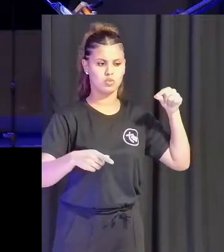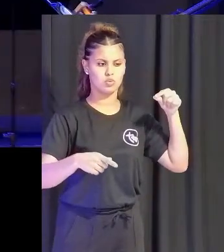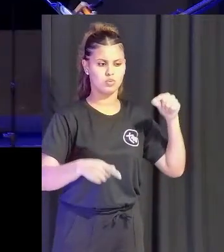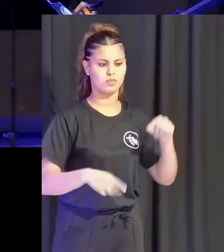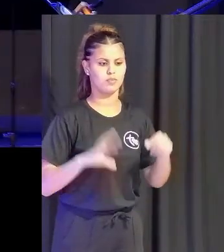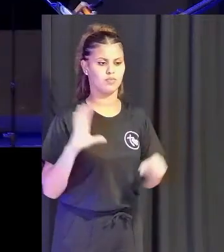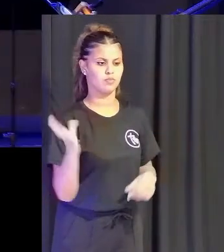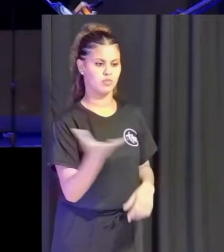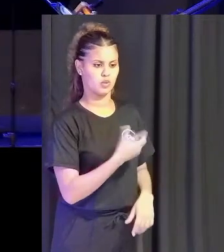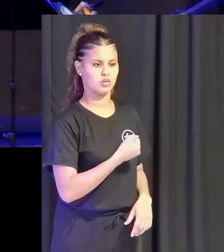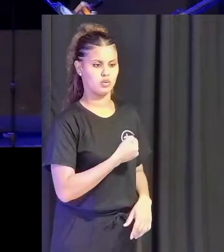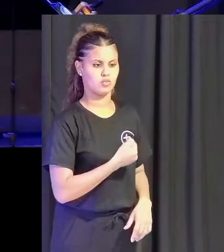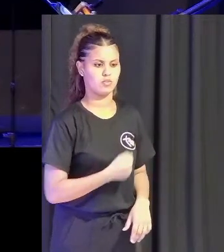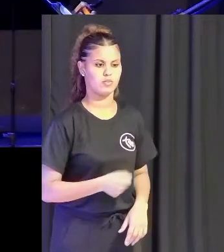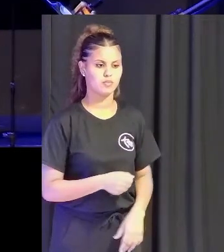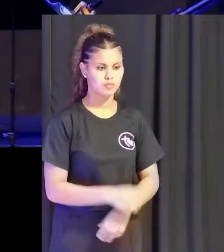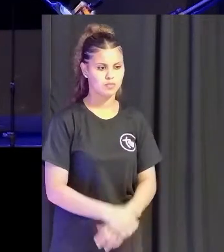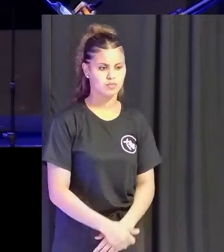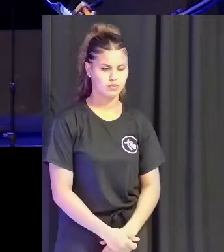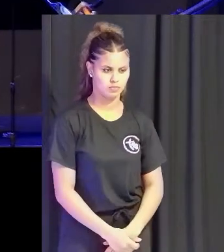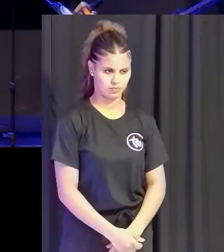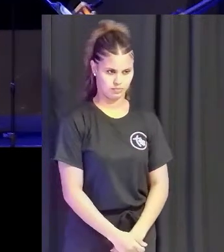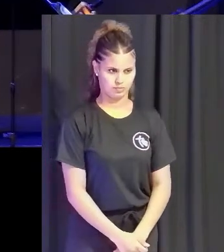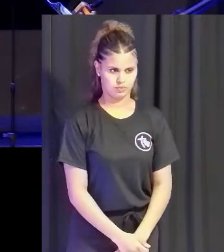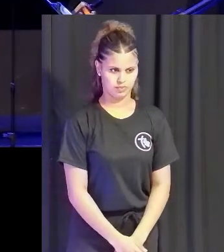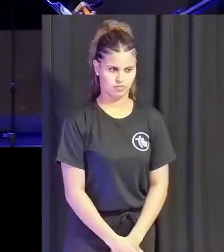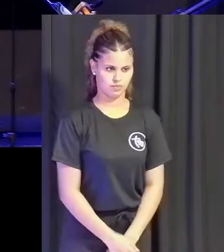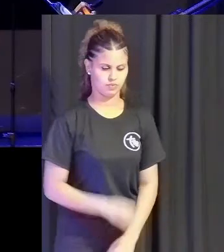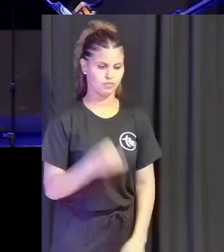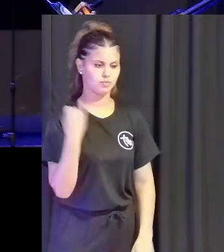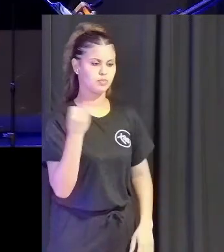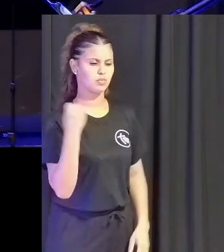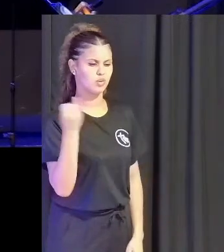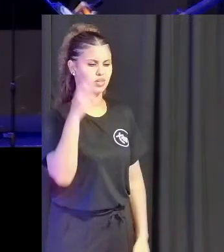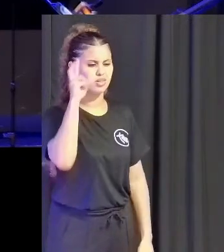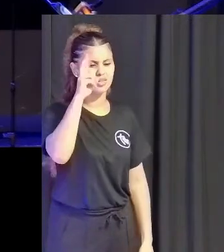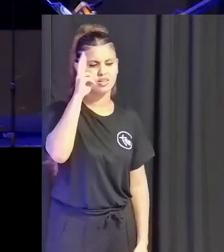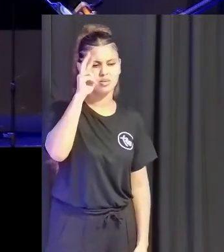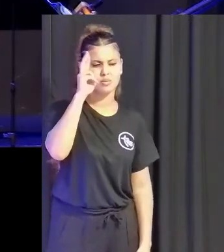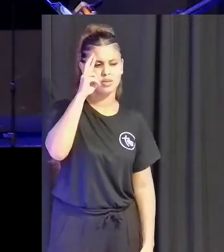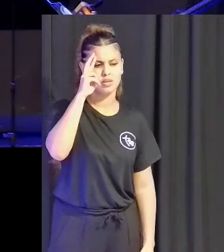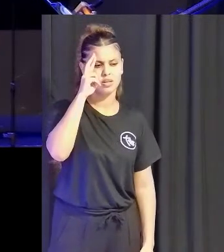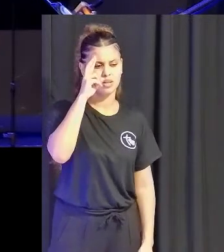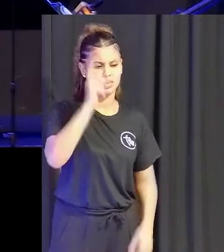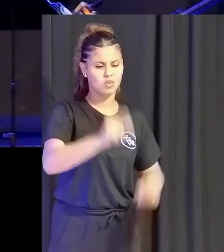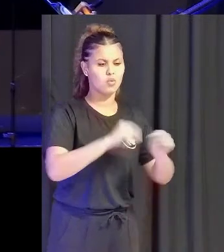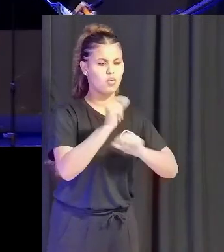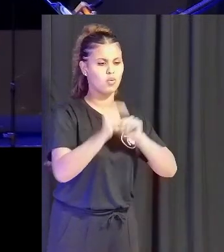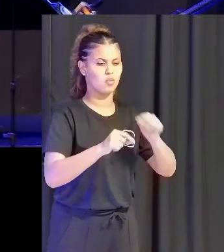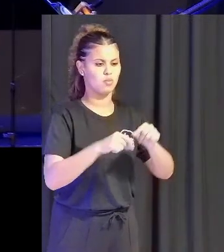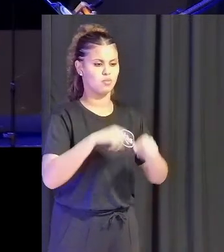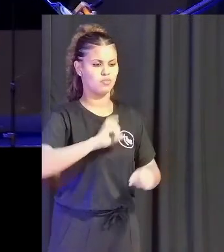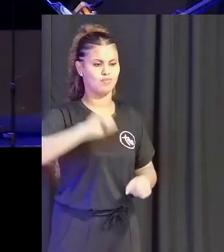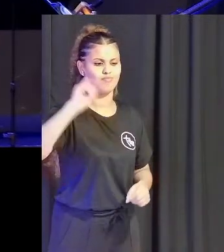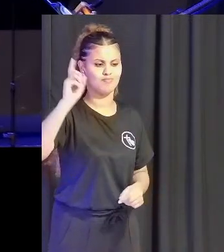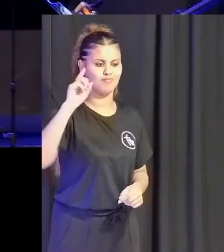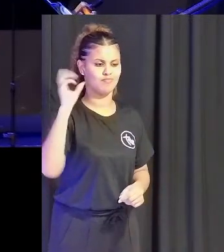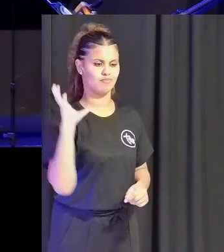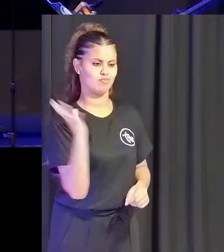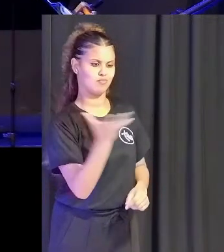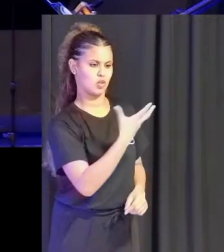vamos ver sobre a tentação. É importante a gente lembrar do que Deus nos tirou, porque muitas vezes